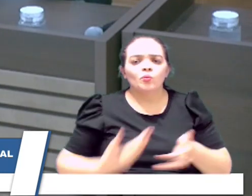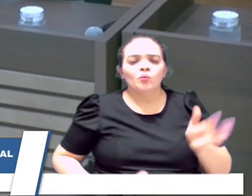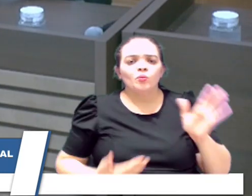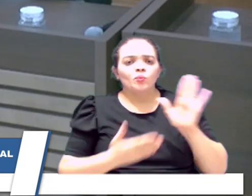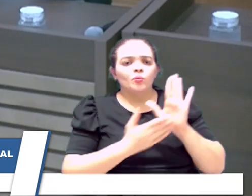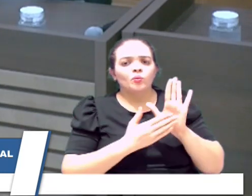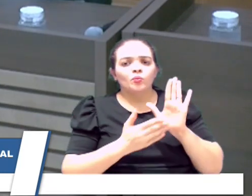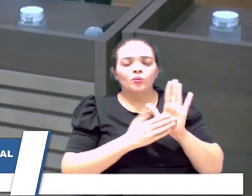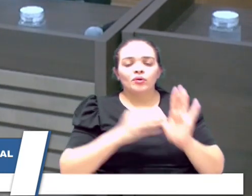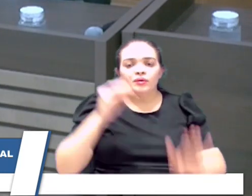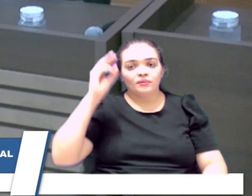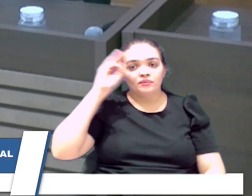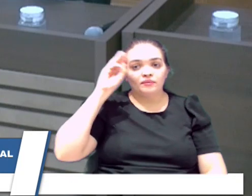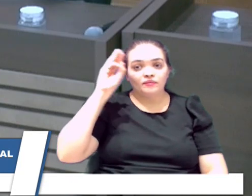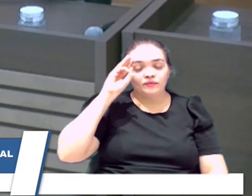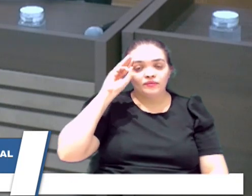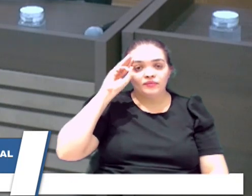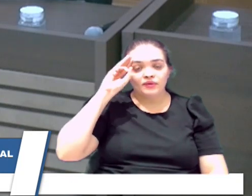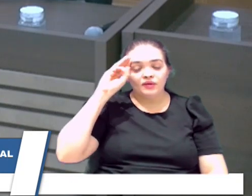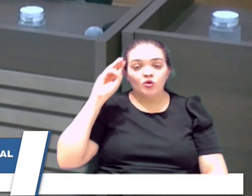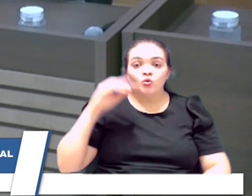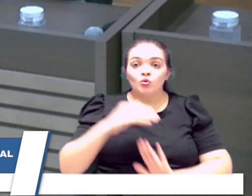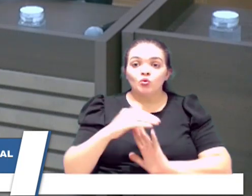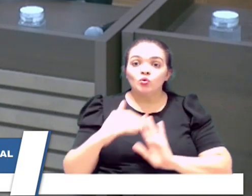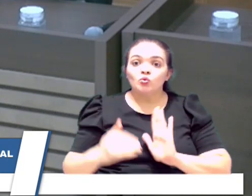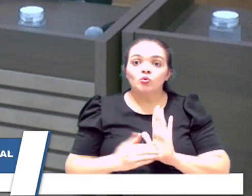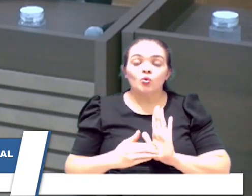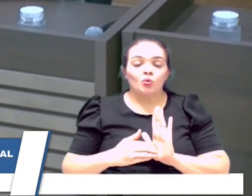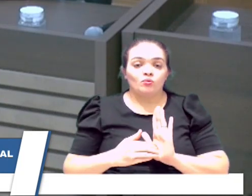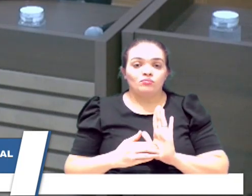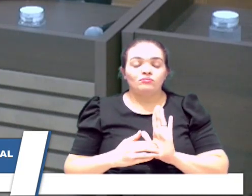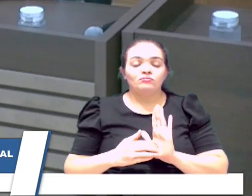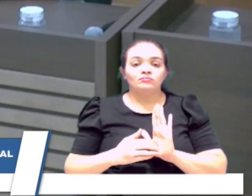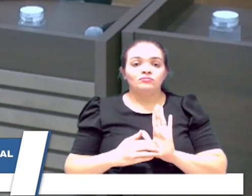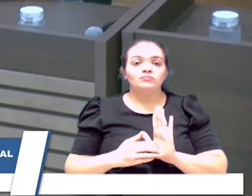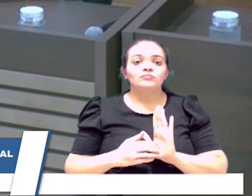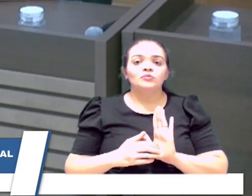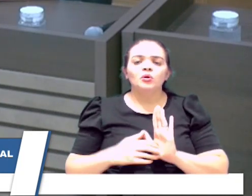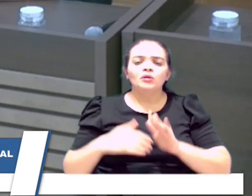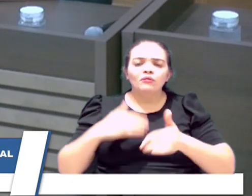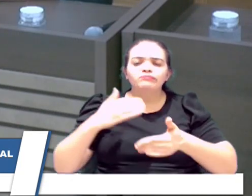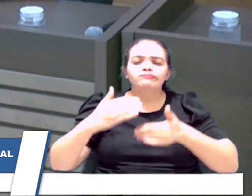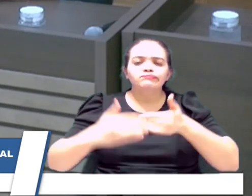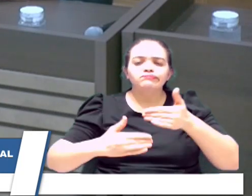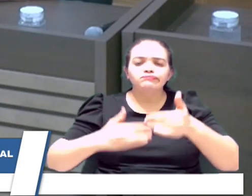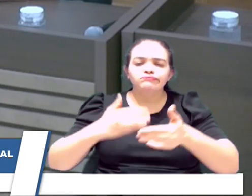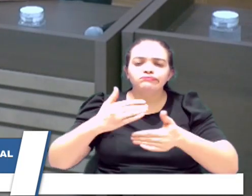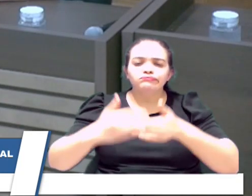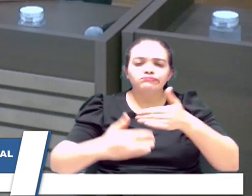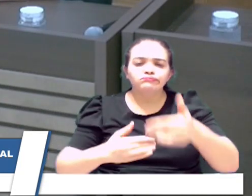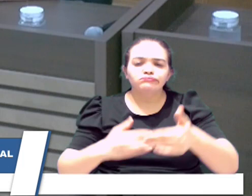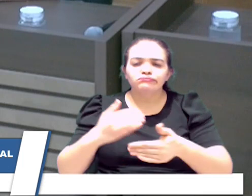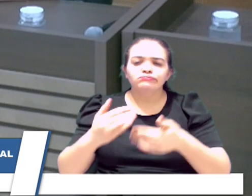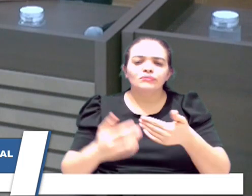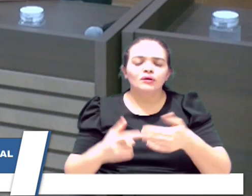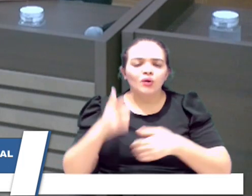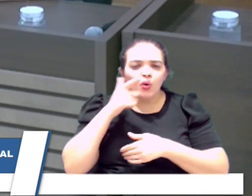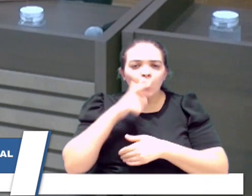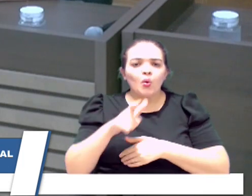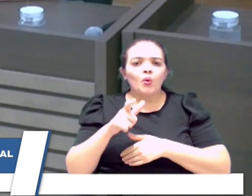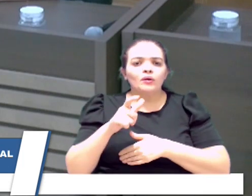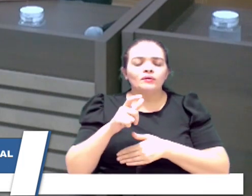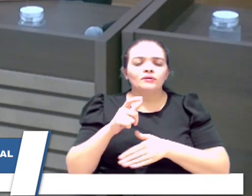vereador Tid por unanimidade. Então, aos poucos, nós vamos galgando e vamos entrando